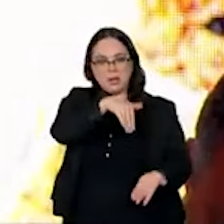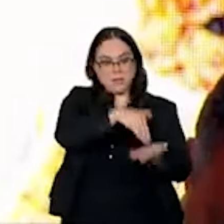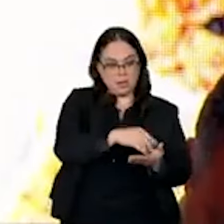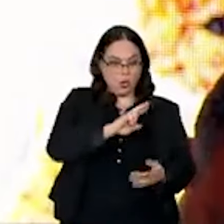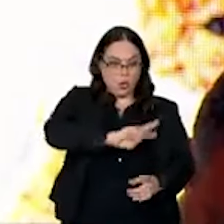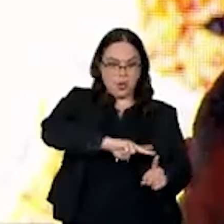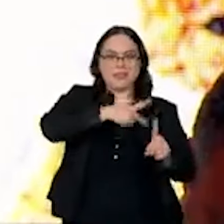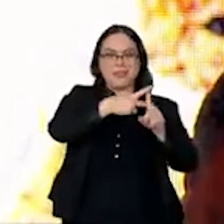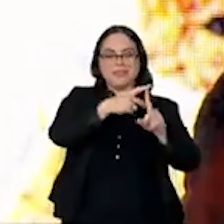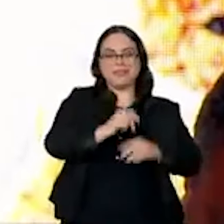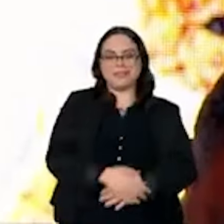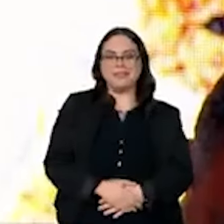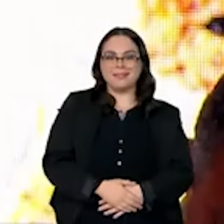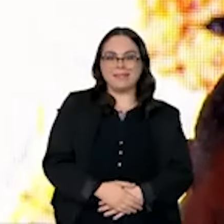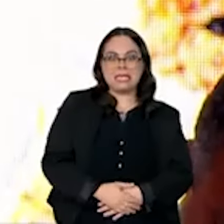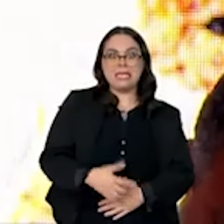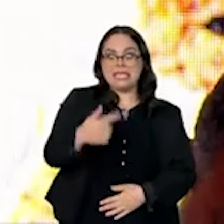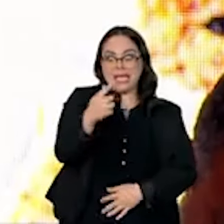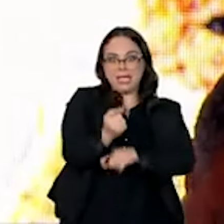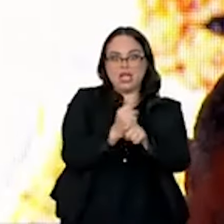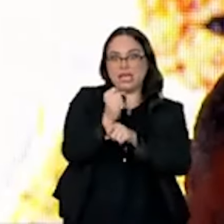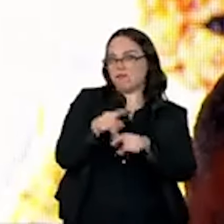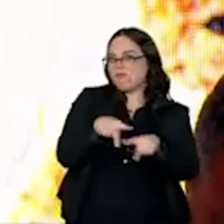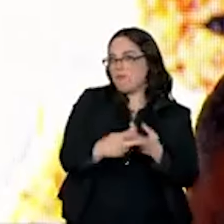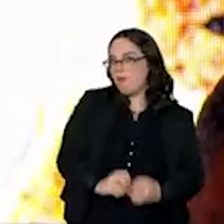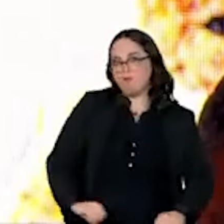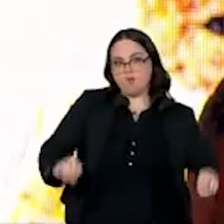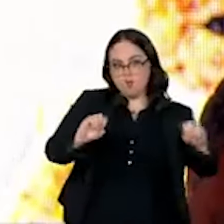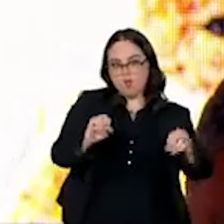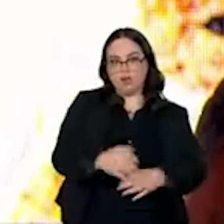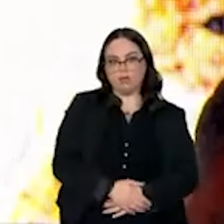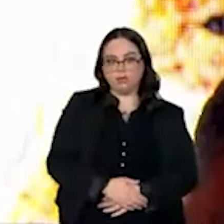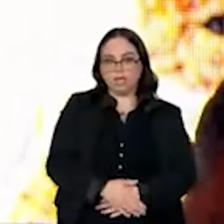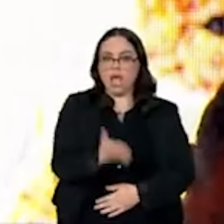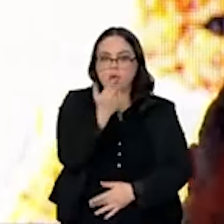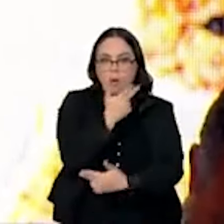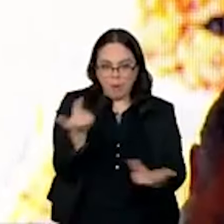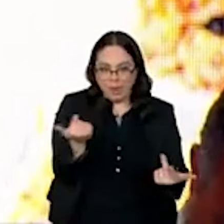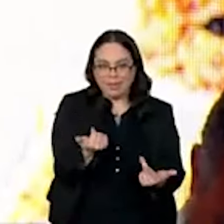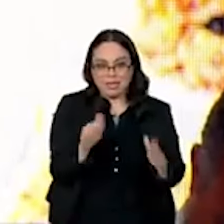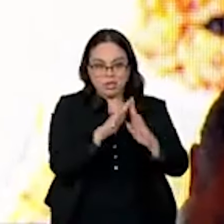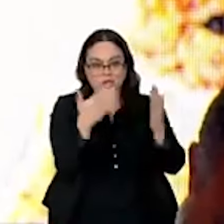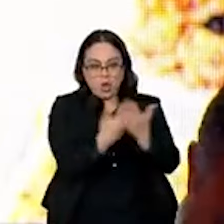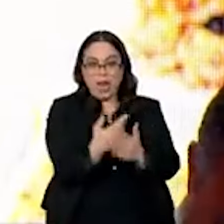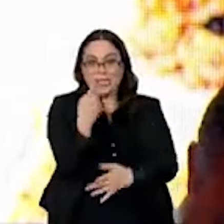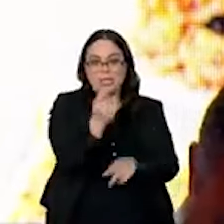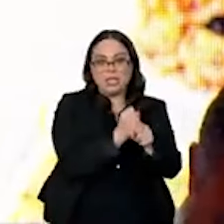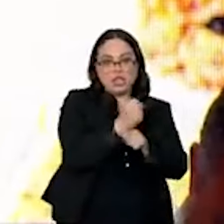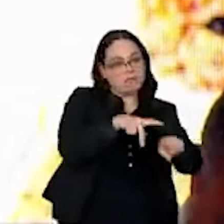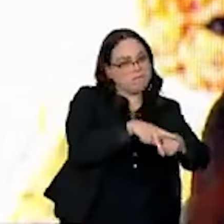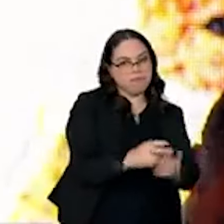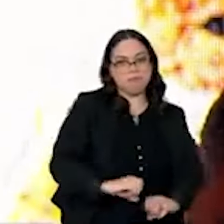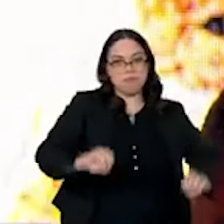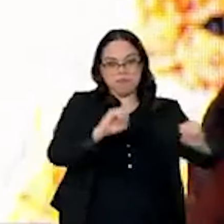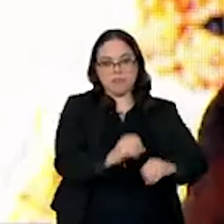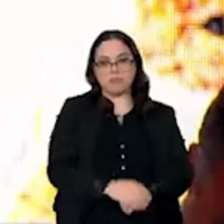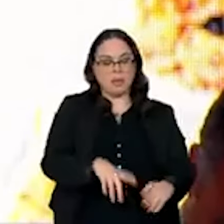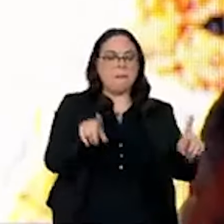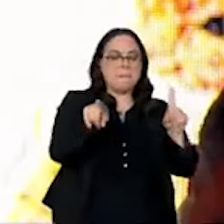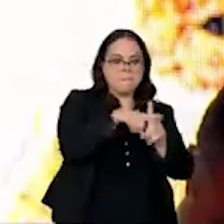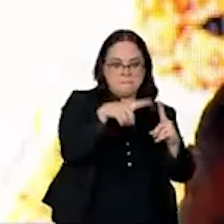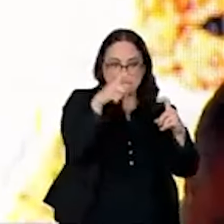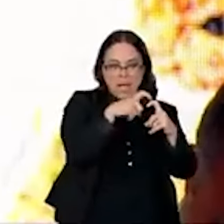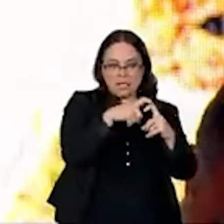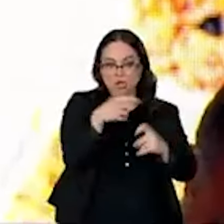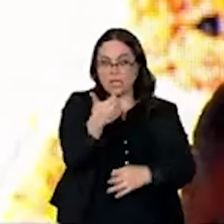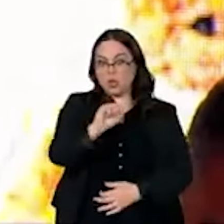2 vezes. Ficou 7 anos sem reajuste. A merenda escolar ficou 7 anos sem reajuste. O Mais Médico, que tinha